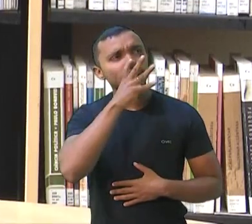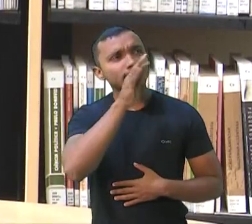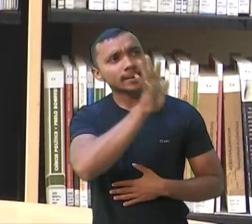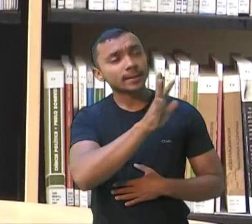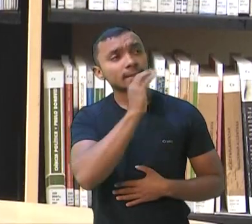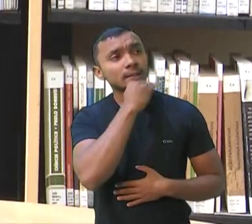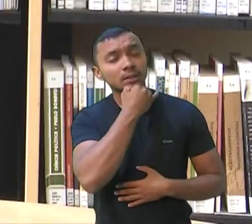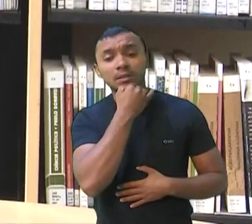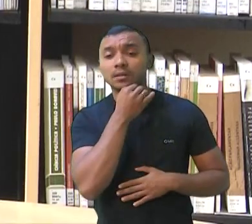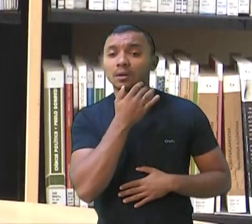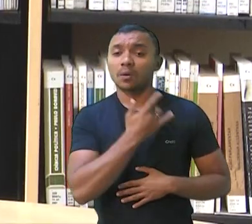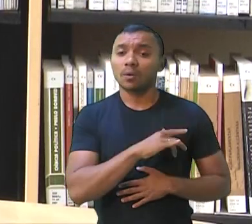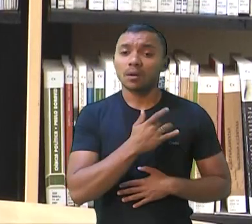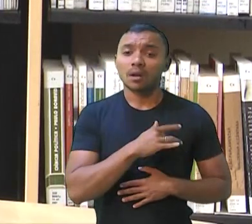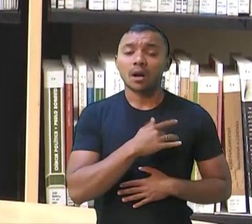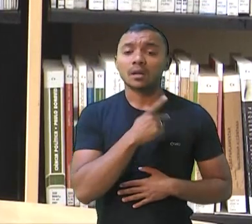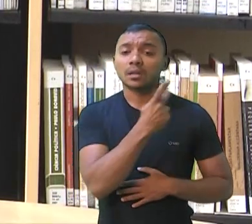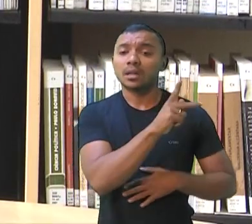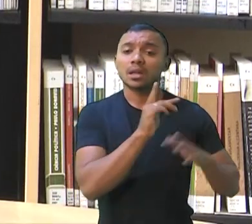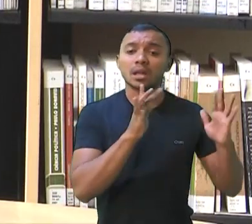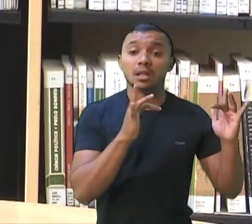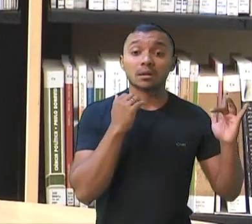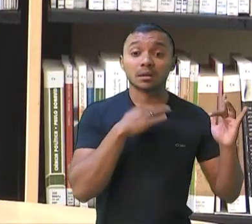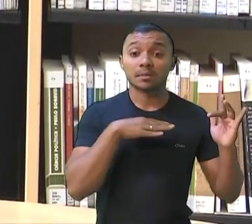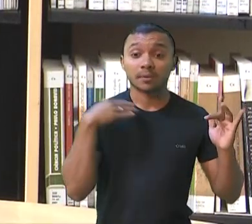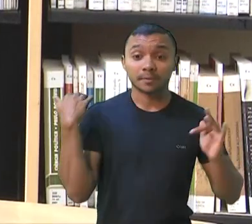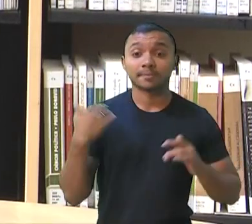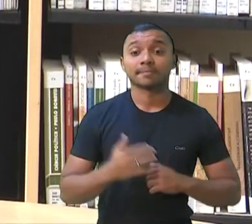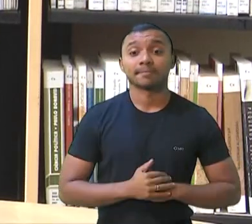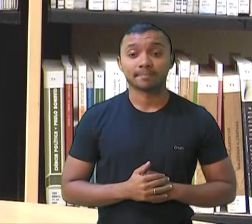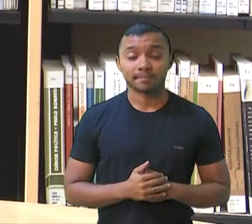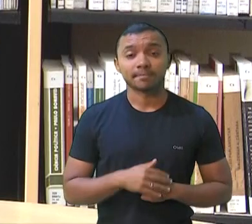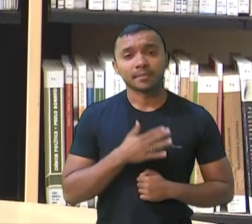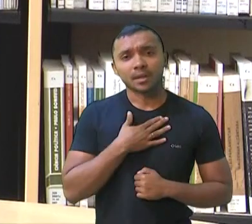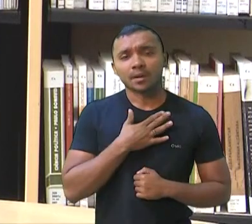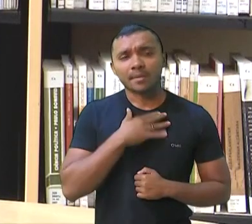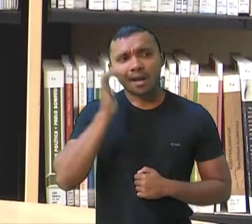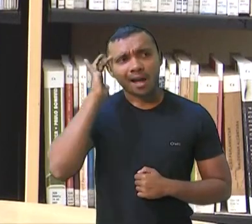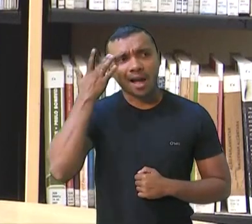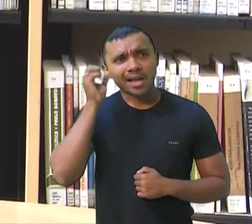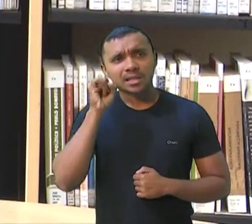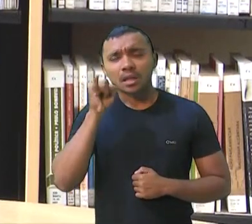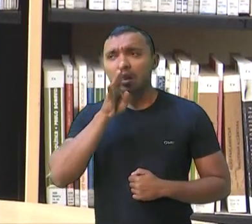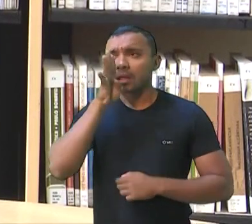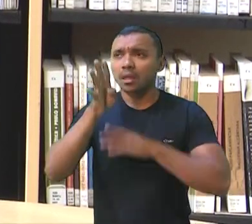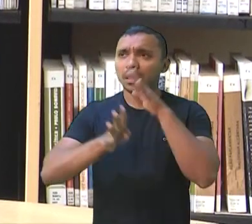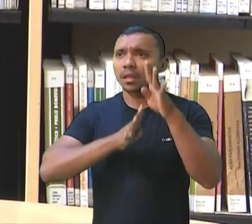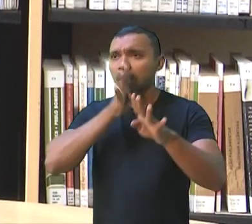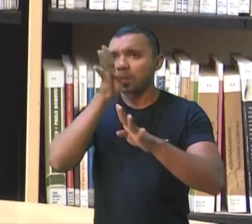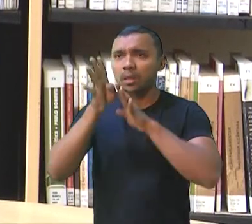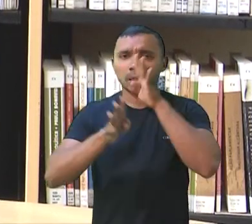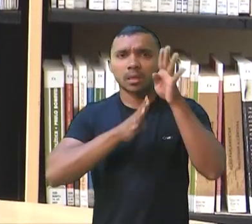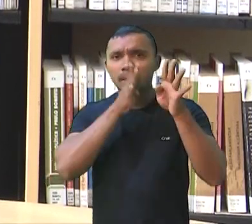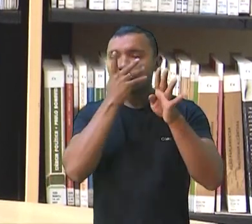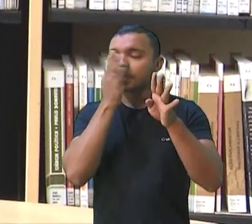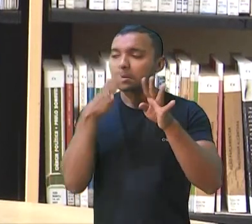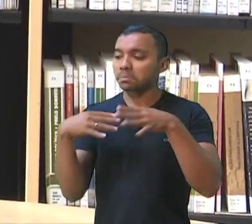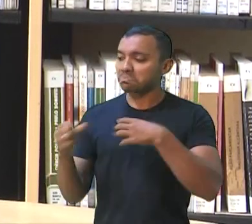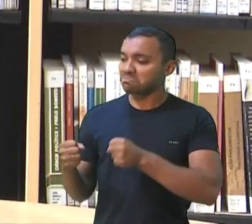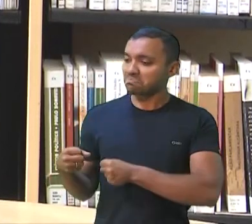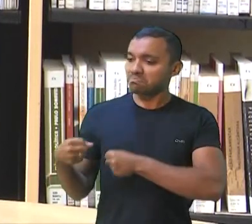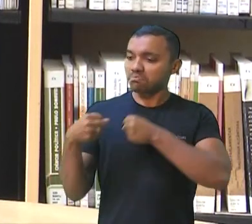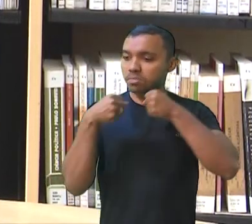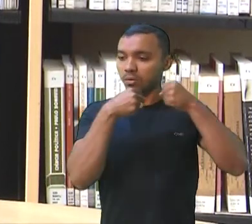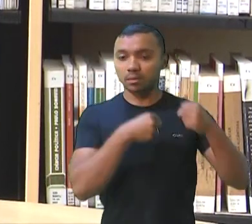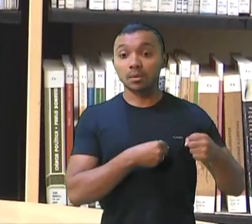a namorada do Homem-Aranha morreu. É uma coisa que eu acho assim: quando a ficção toma um poder tão grande, que ela faz